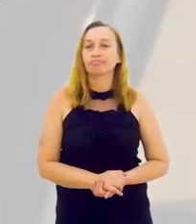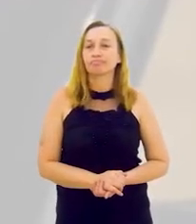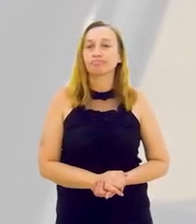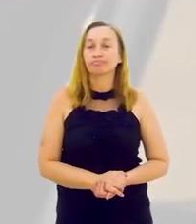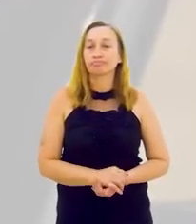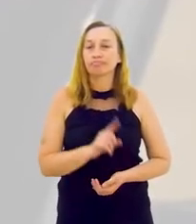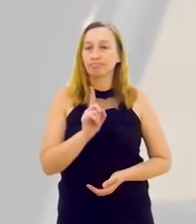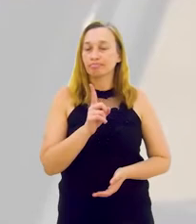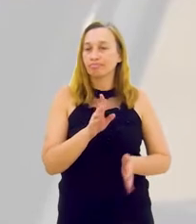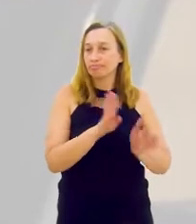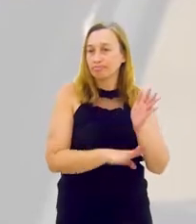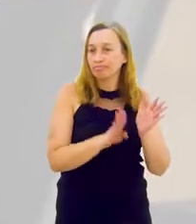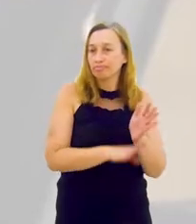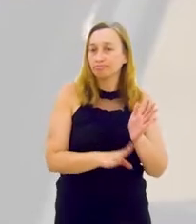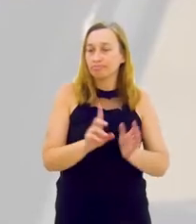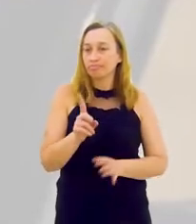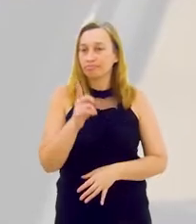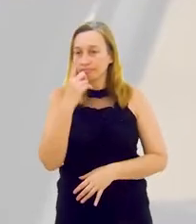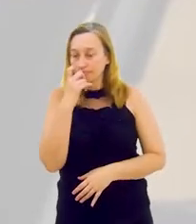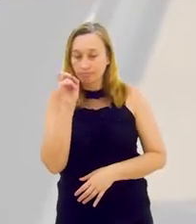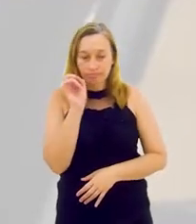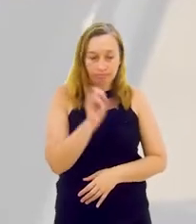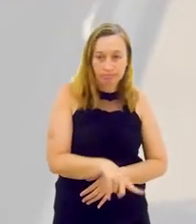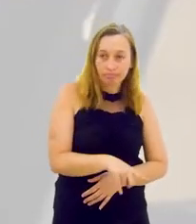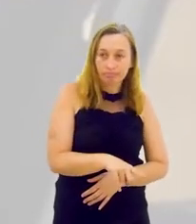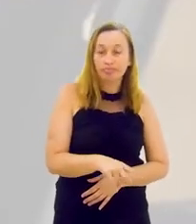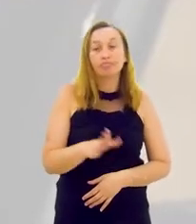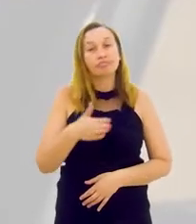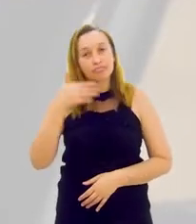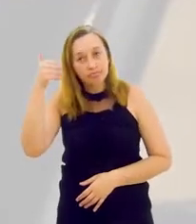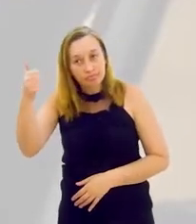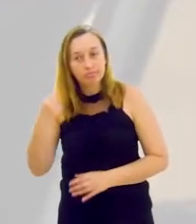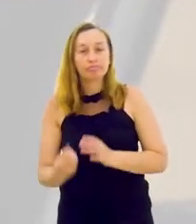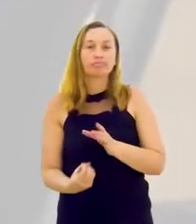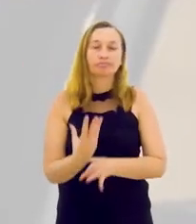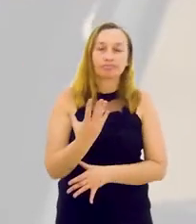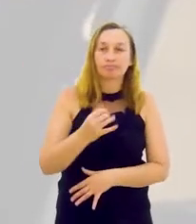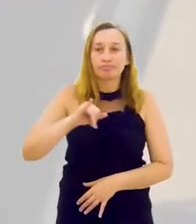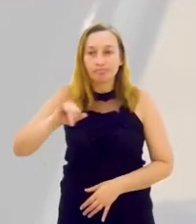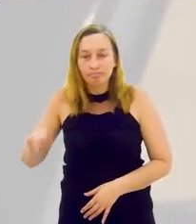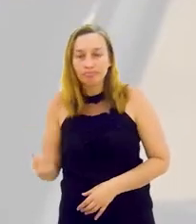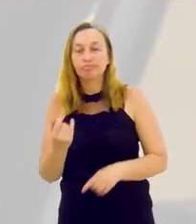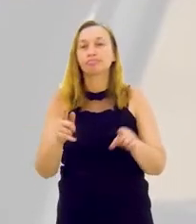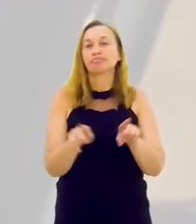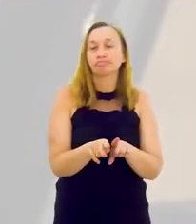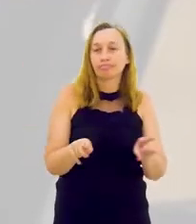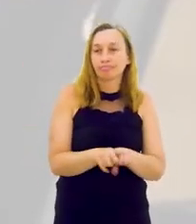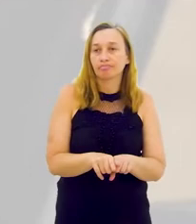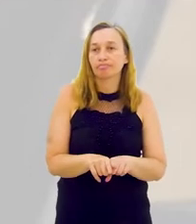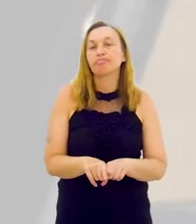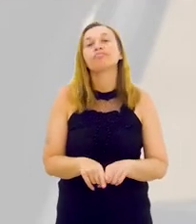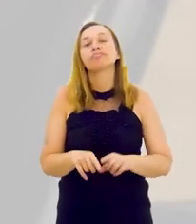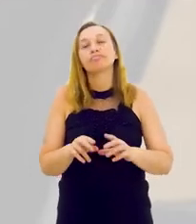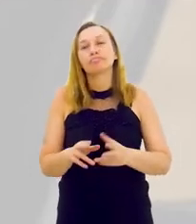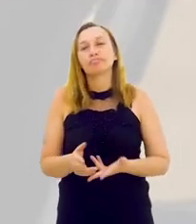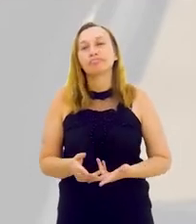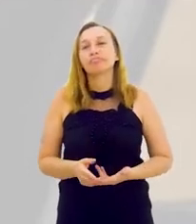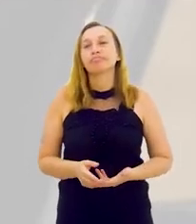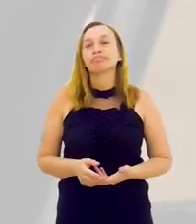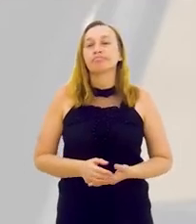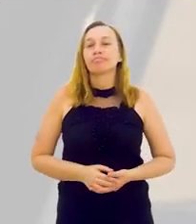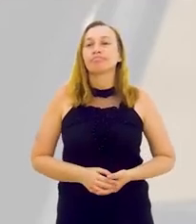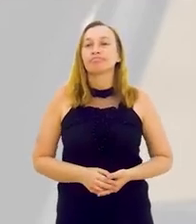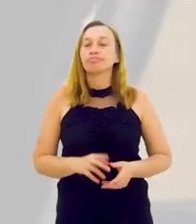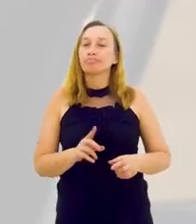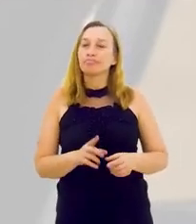não gastar, você não jogar fora, você está melhorando a produtividade, você está aproveitando também os seus recursos. E,